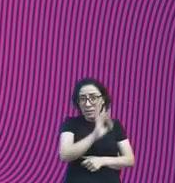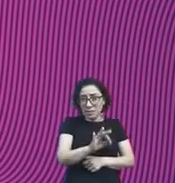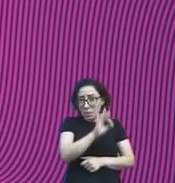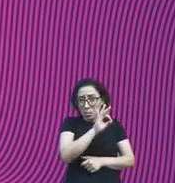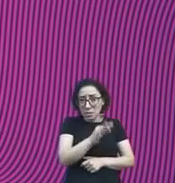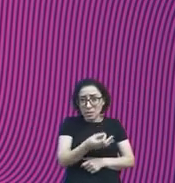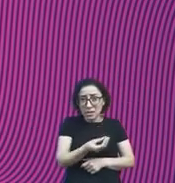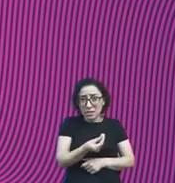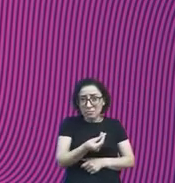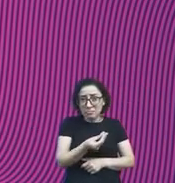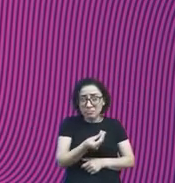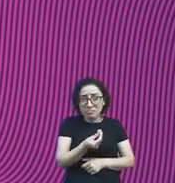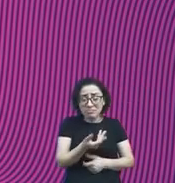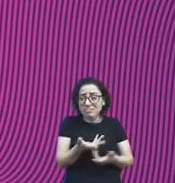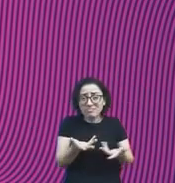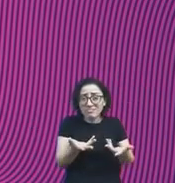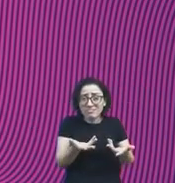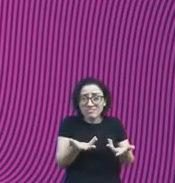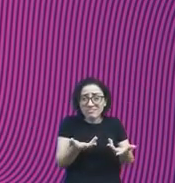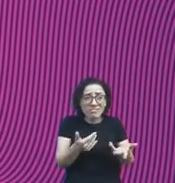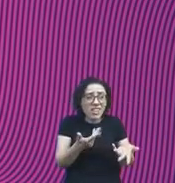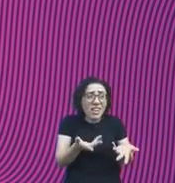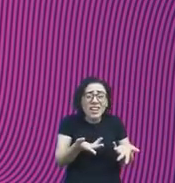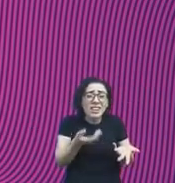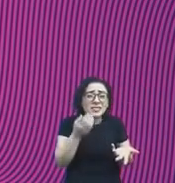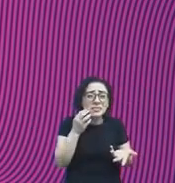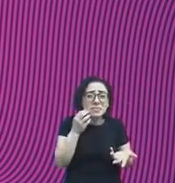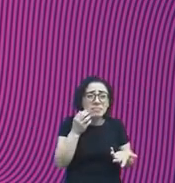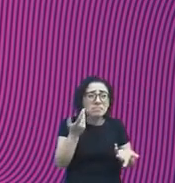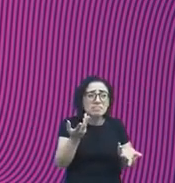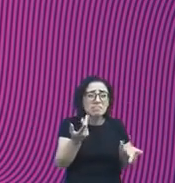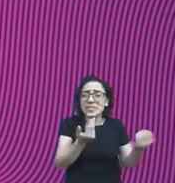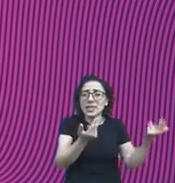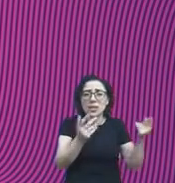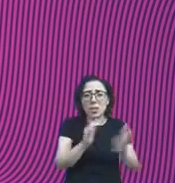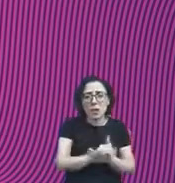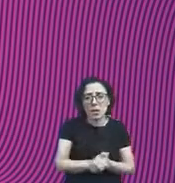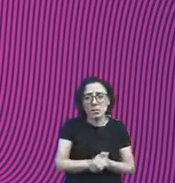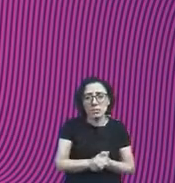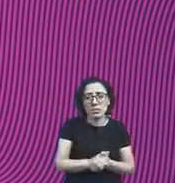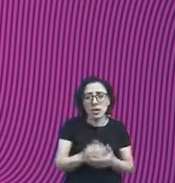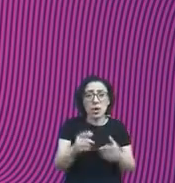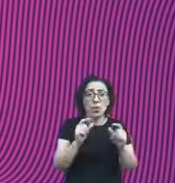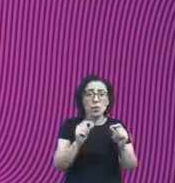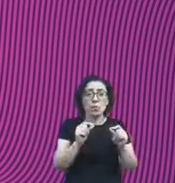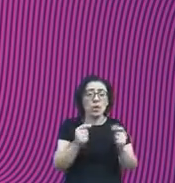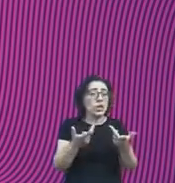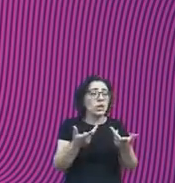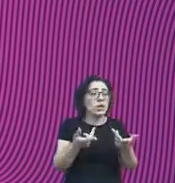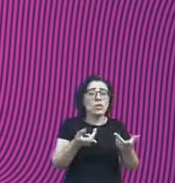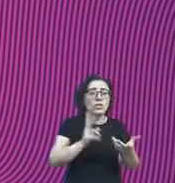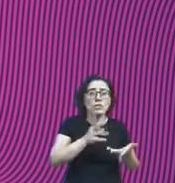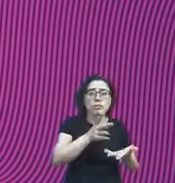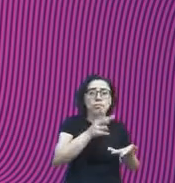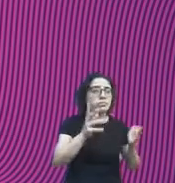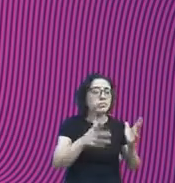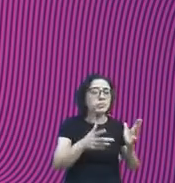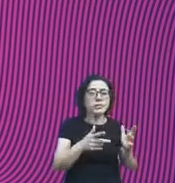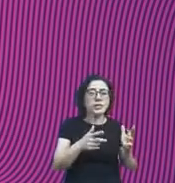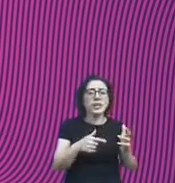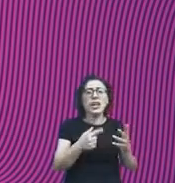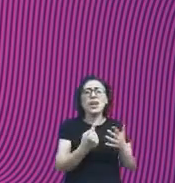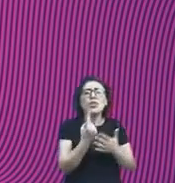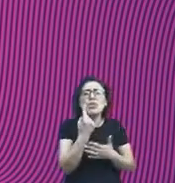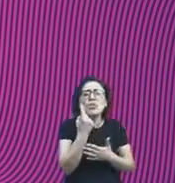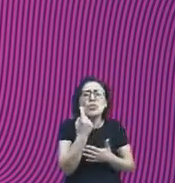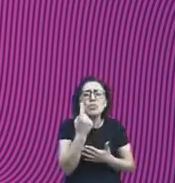na verdade, partiu para diárias. Um pouquinho de bundle e O resto é 1%, é